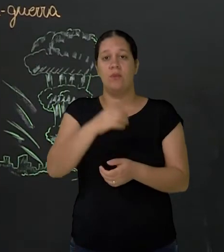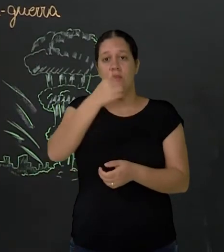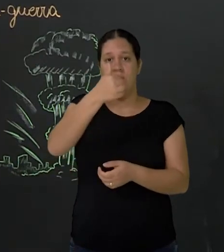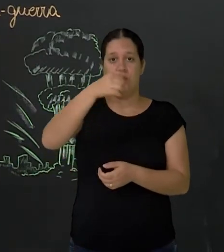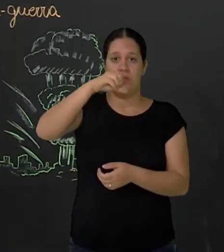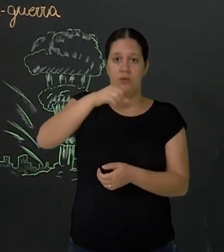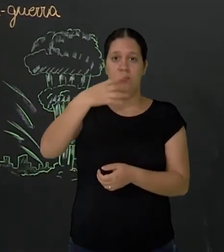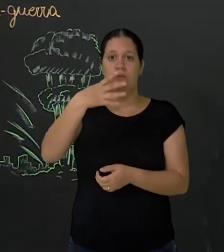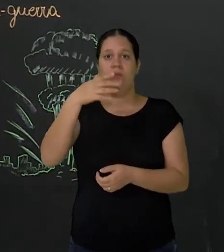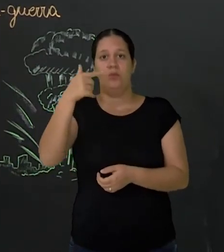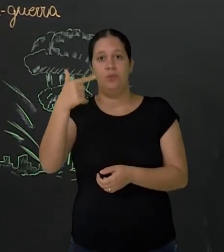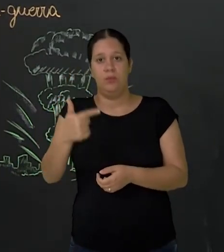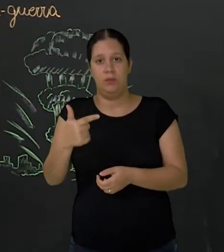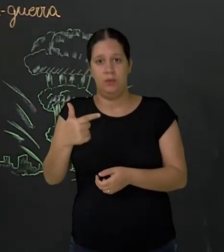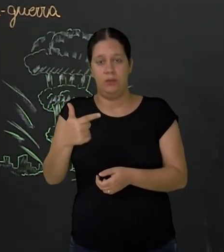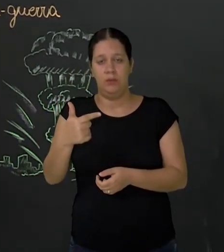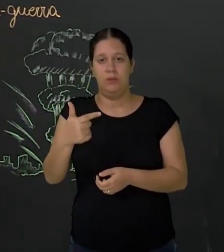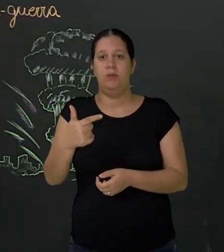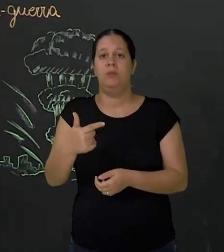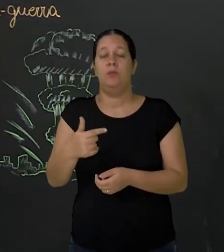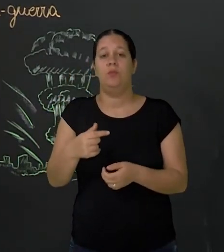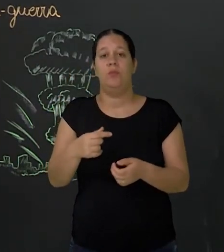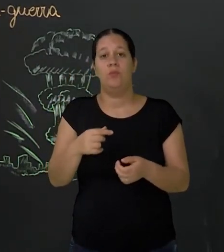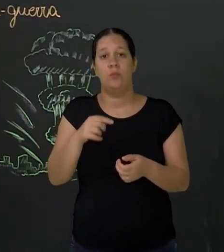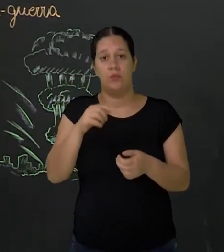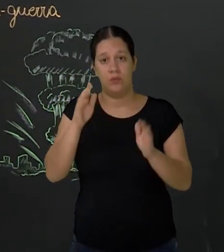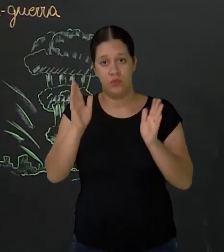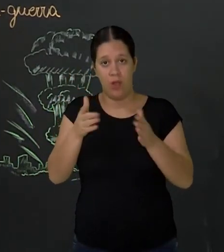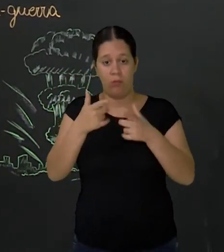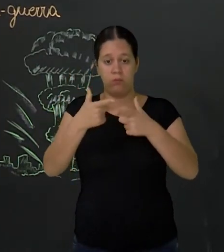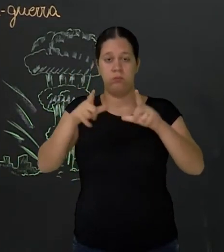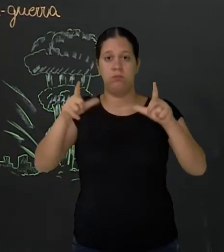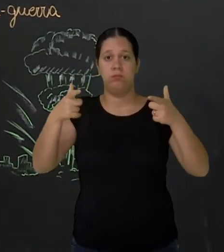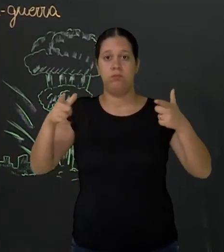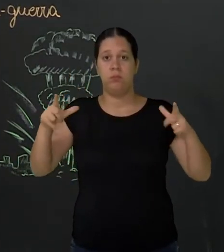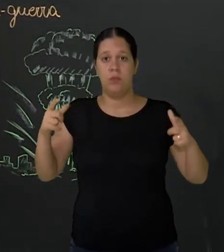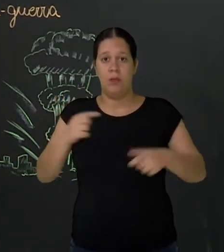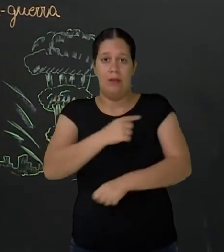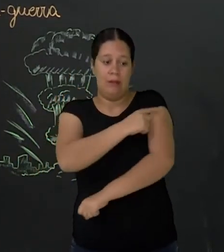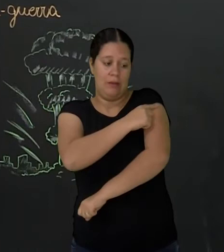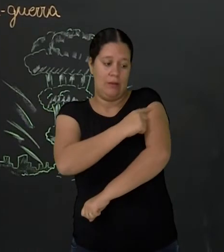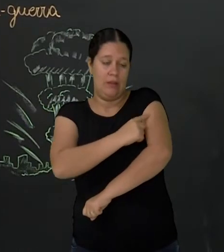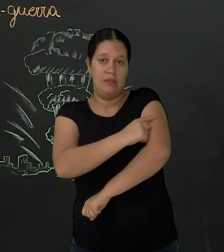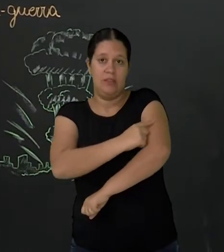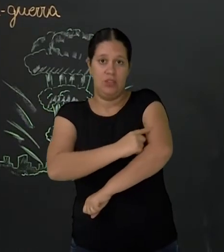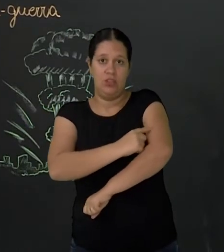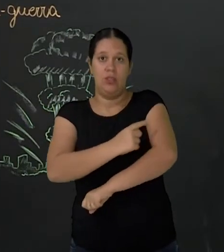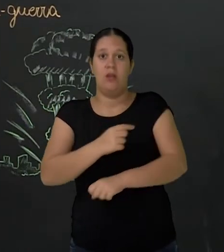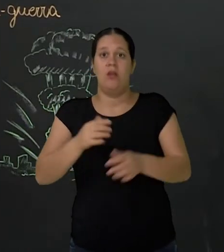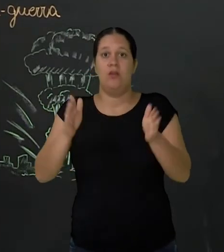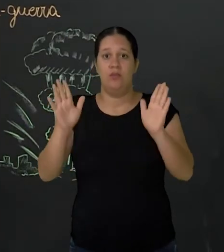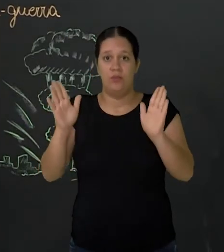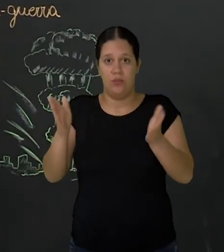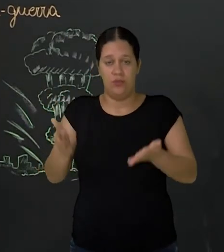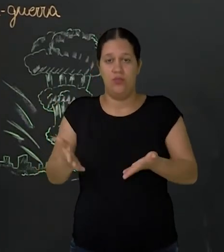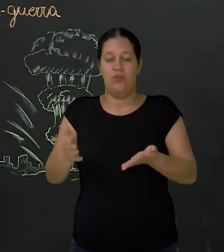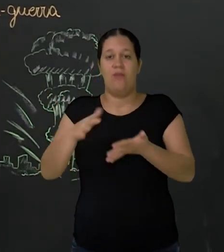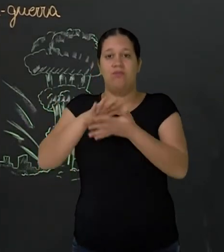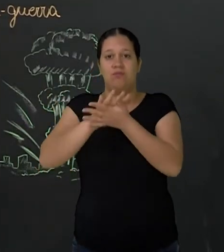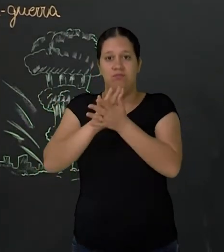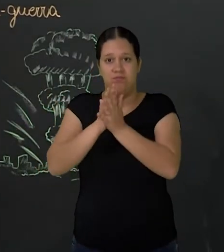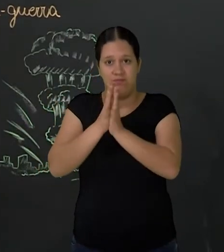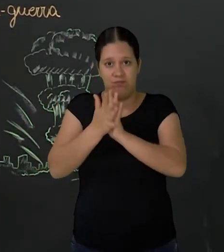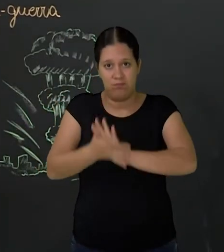Então a partir de 1942, esse quadro de expansão nazista ele começa a ser recuado